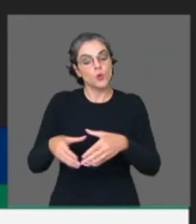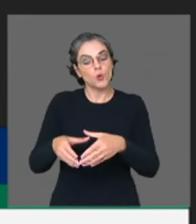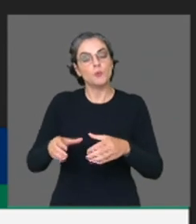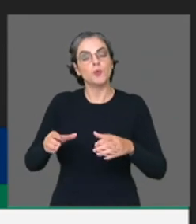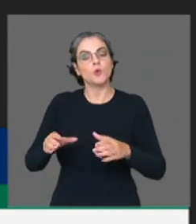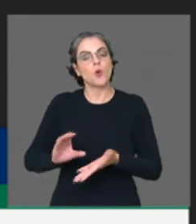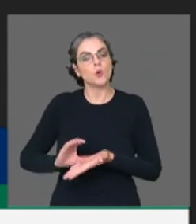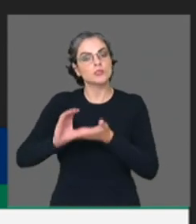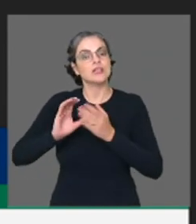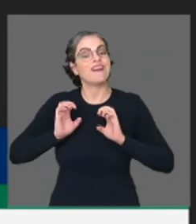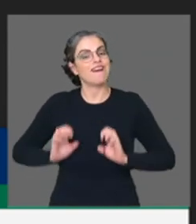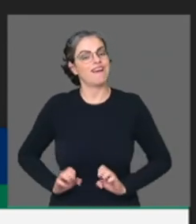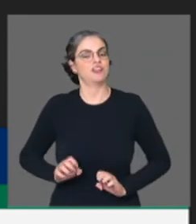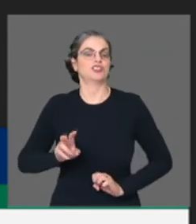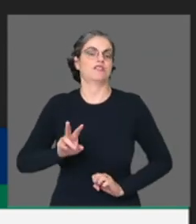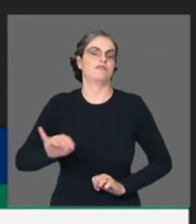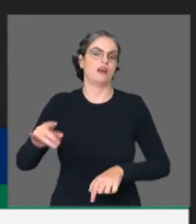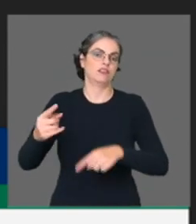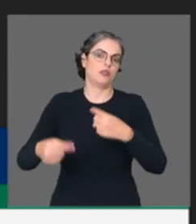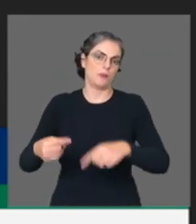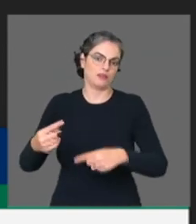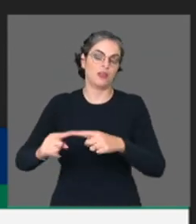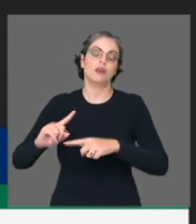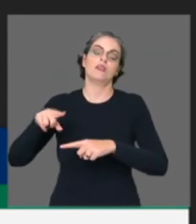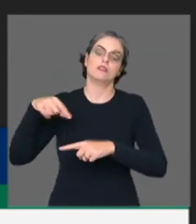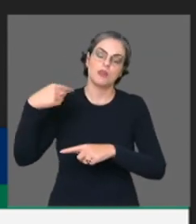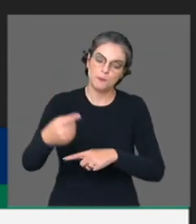depois no plenário. Peço a